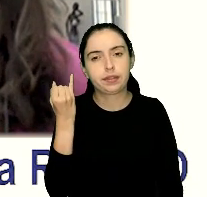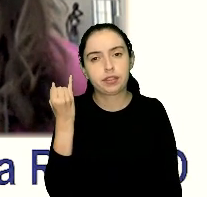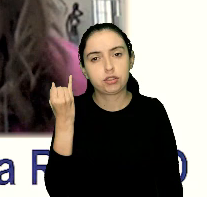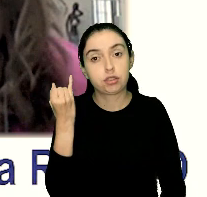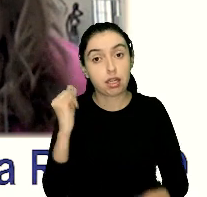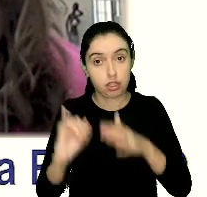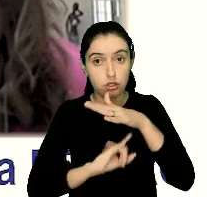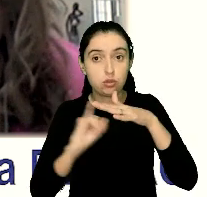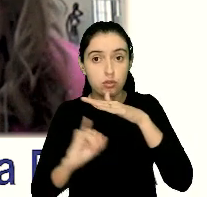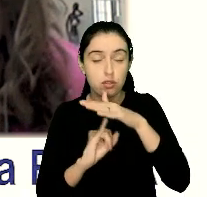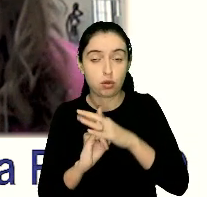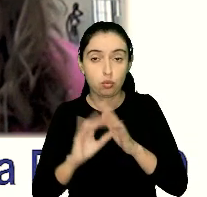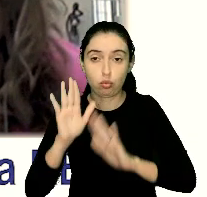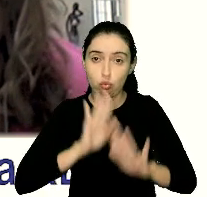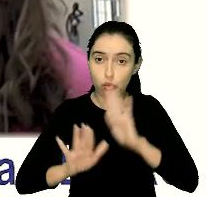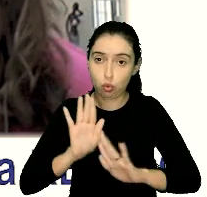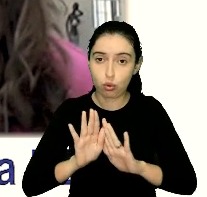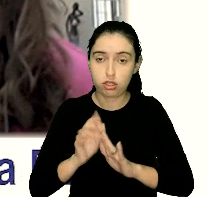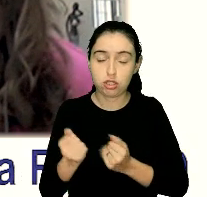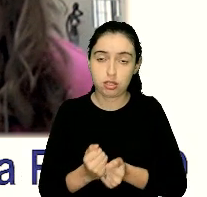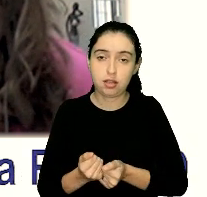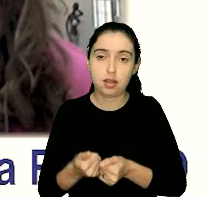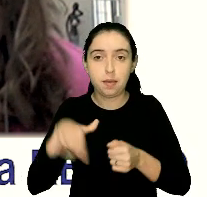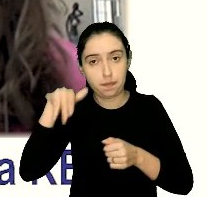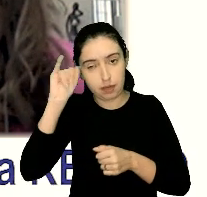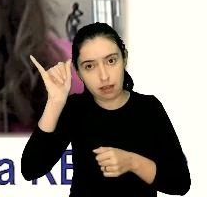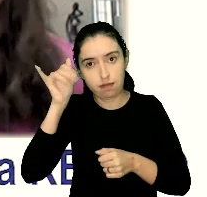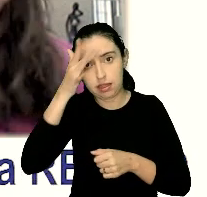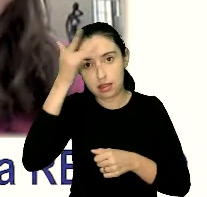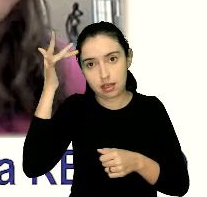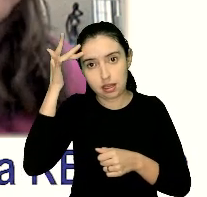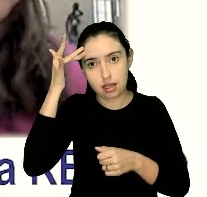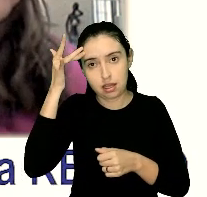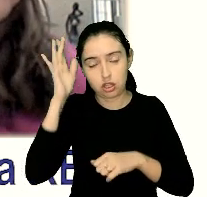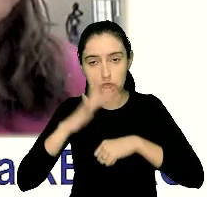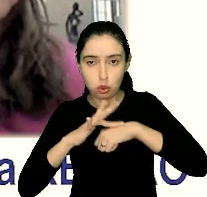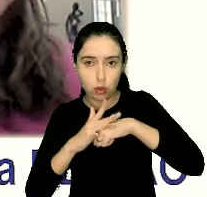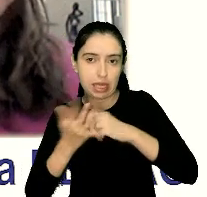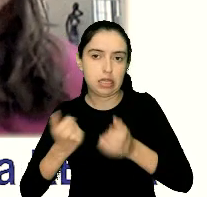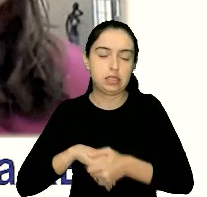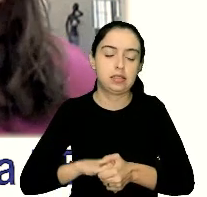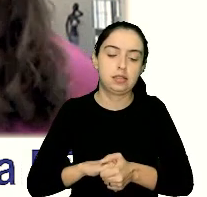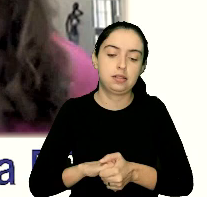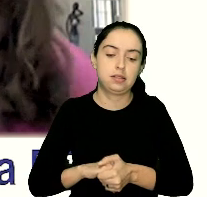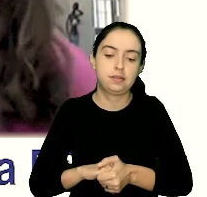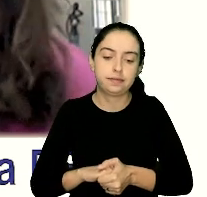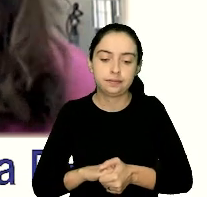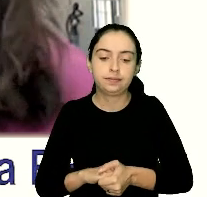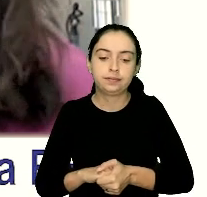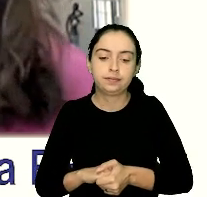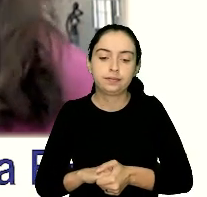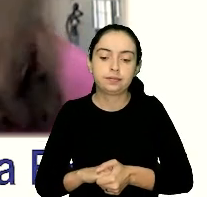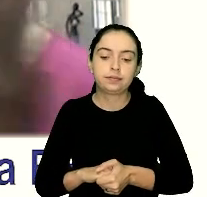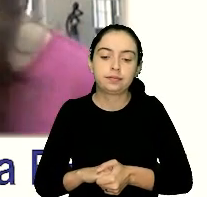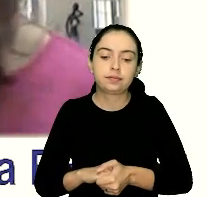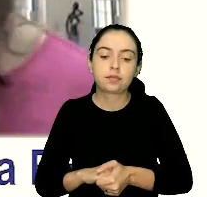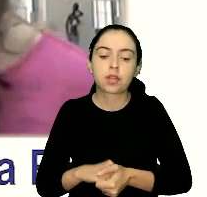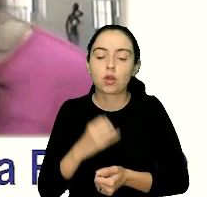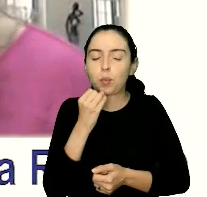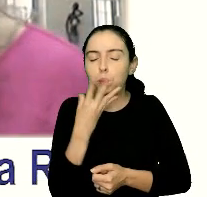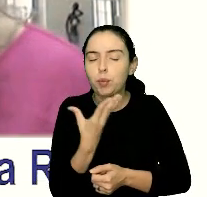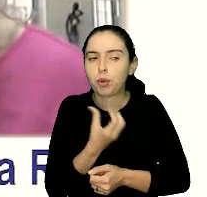né? Para que os seus servidores estejam bem, tenham uma vida plena e